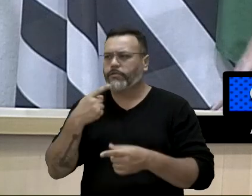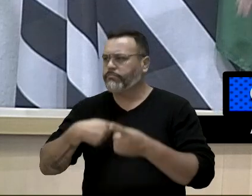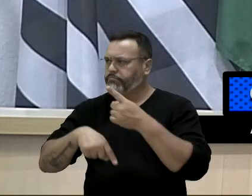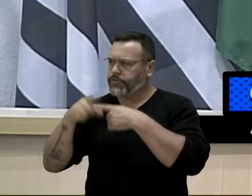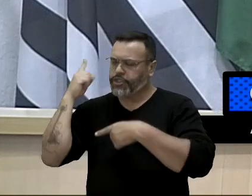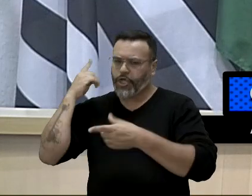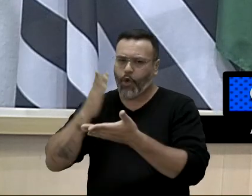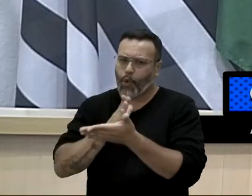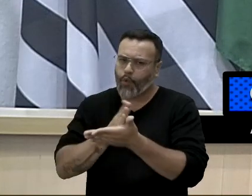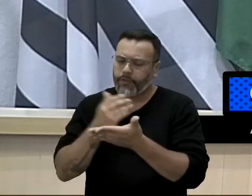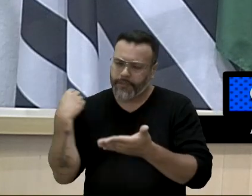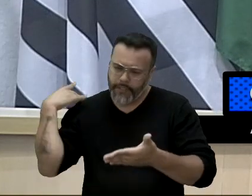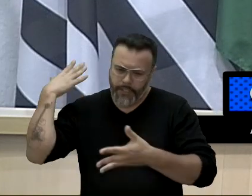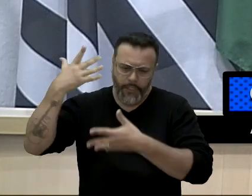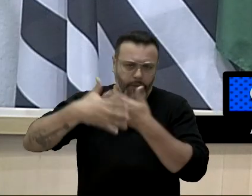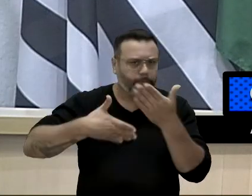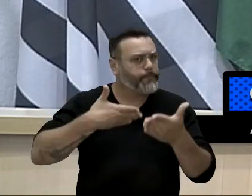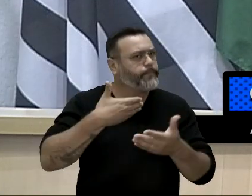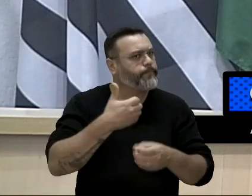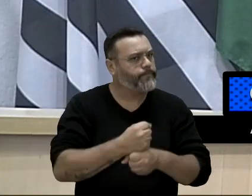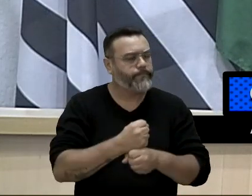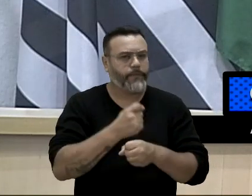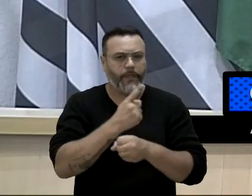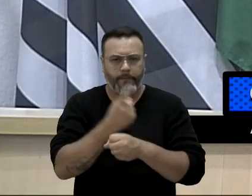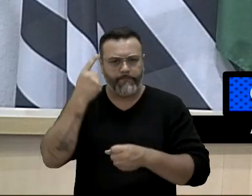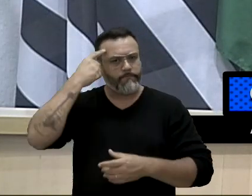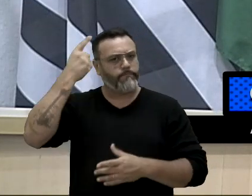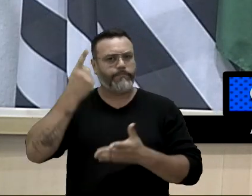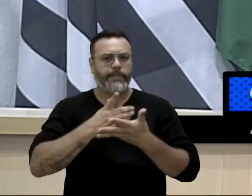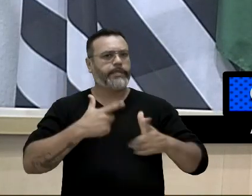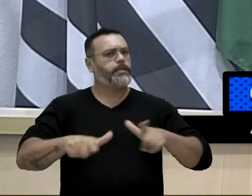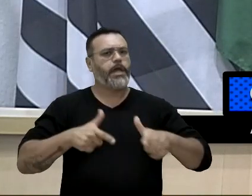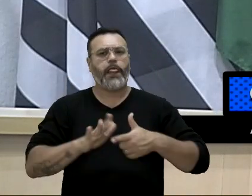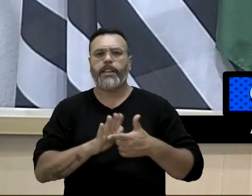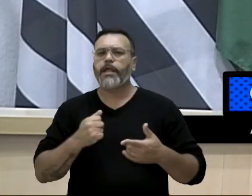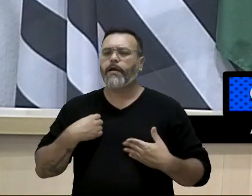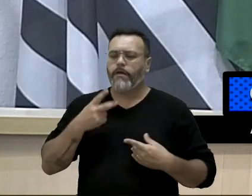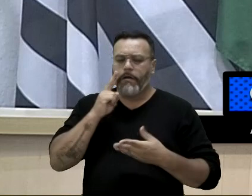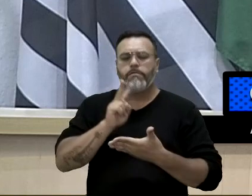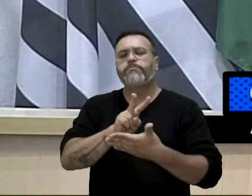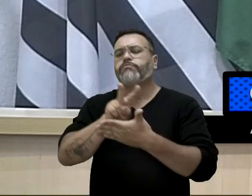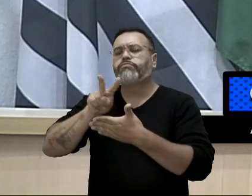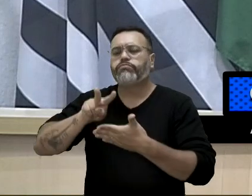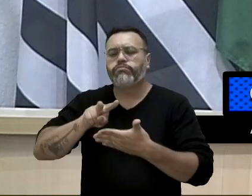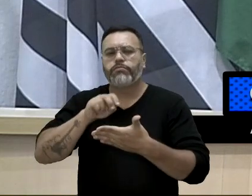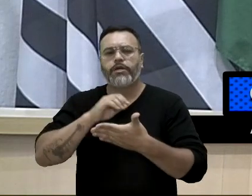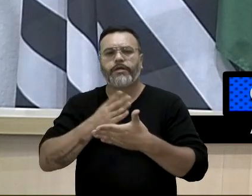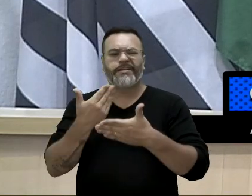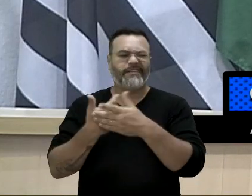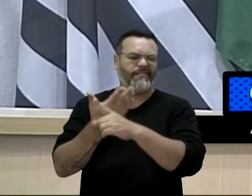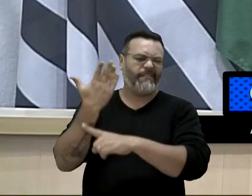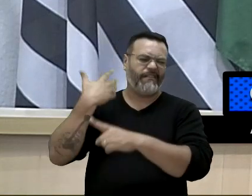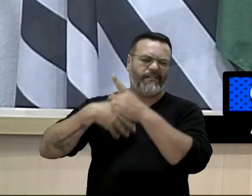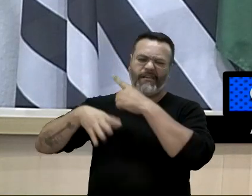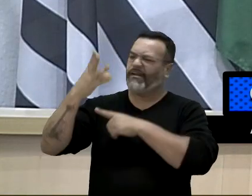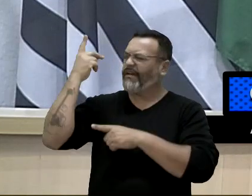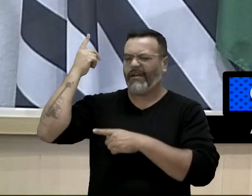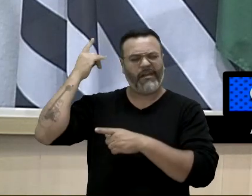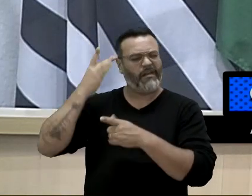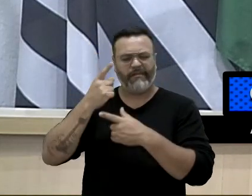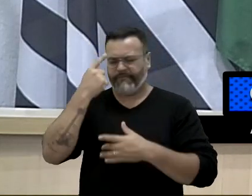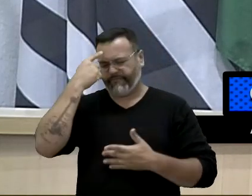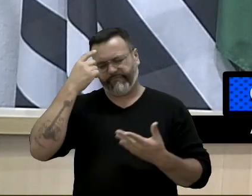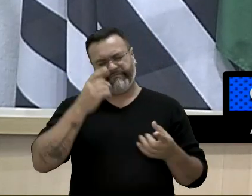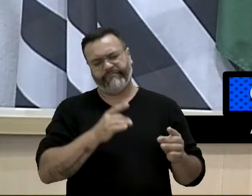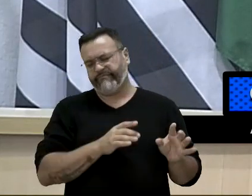vem mesmo sendo pensado e trabalhado de forma mais holística. E o que antigamente a gente pensava só